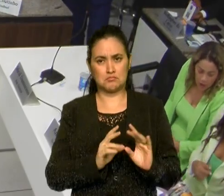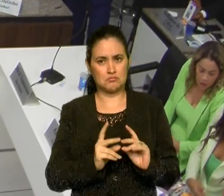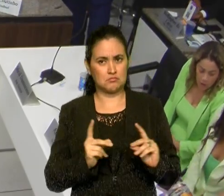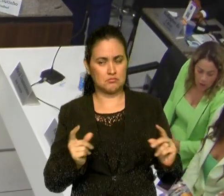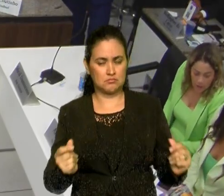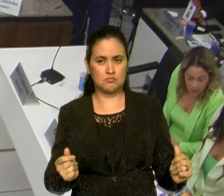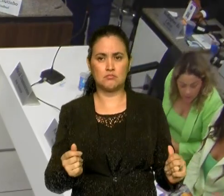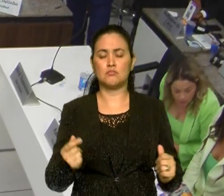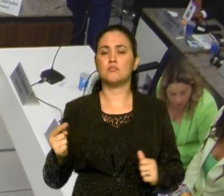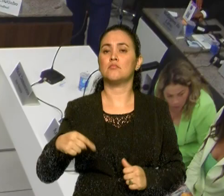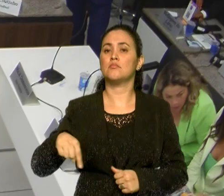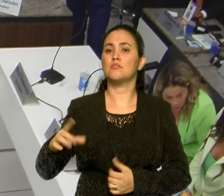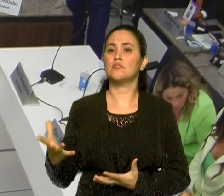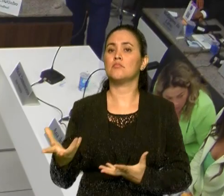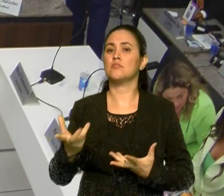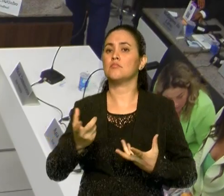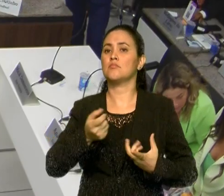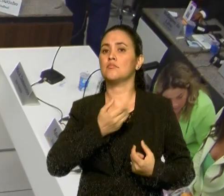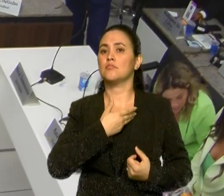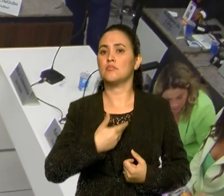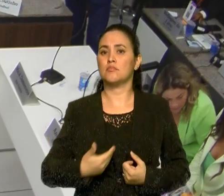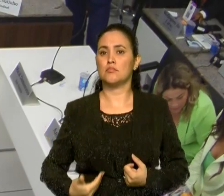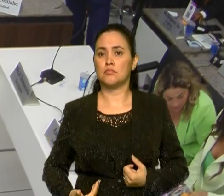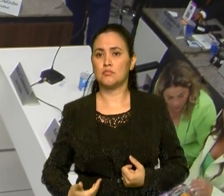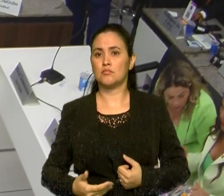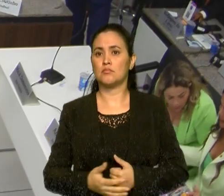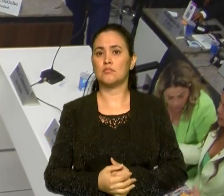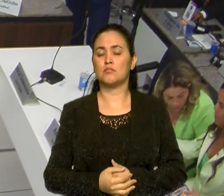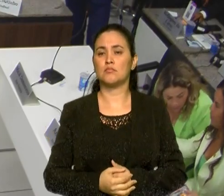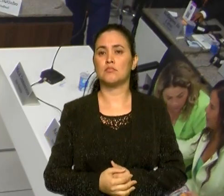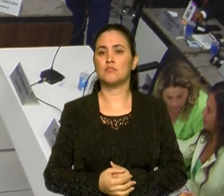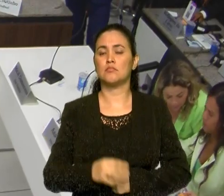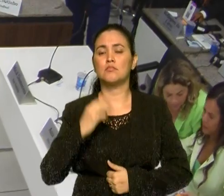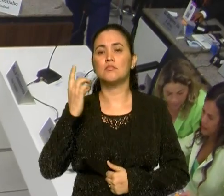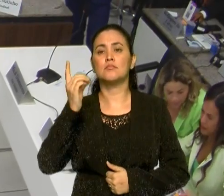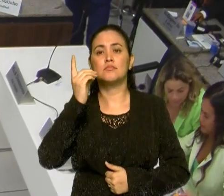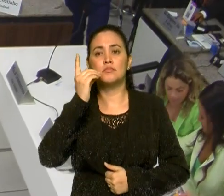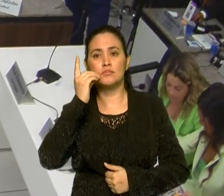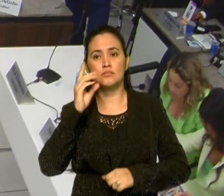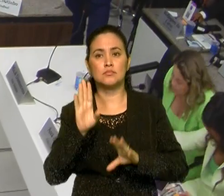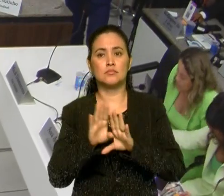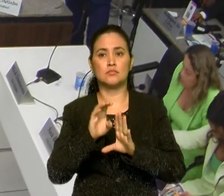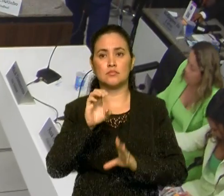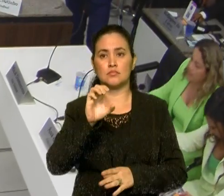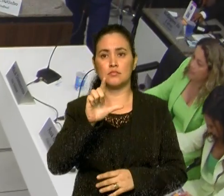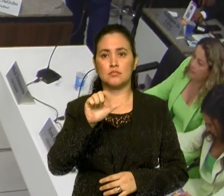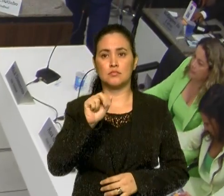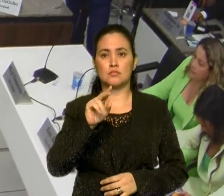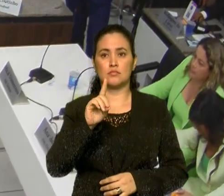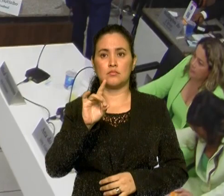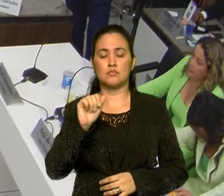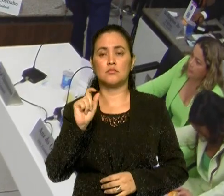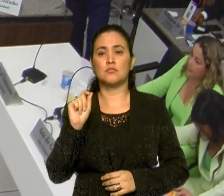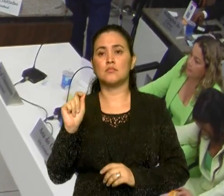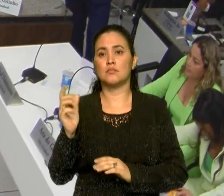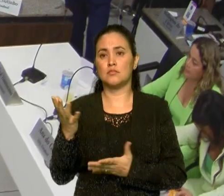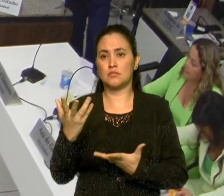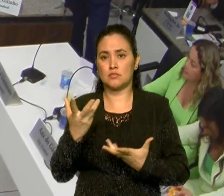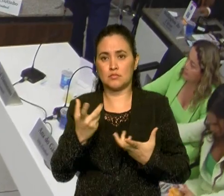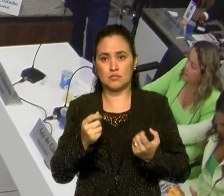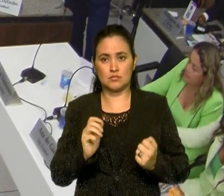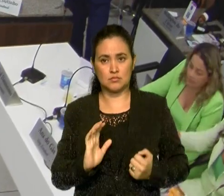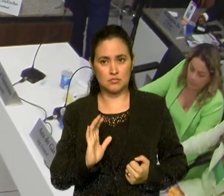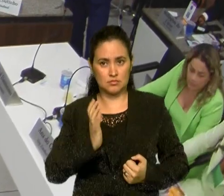o governador. E, na verdade, a deputada Daniela e a deputada Cláudia Coutinho também, que são as anfitriãs desse evento